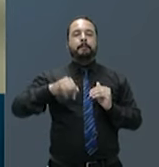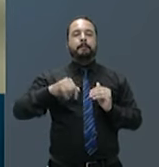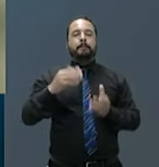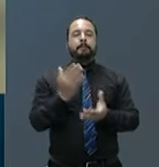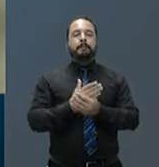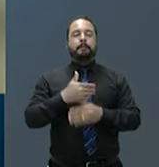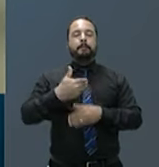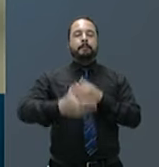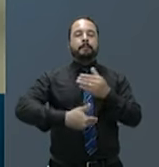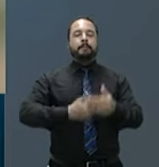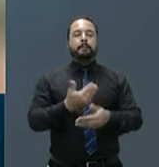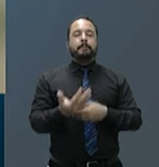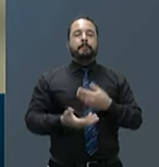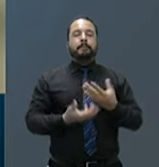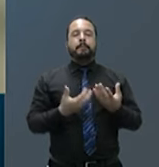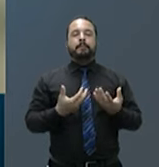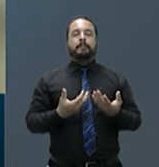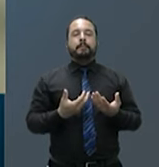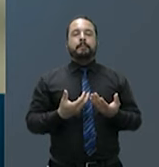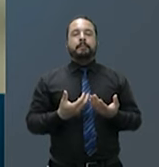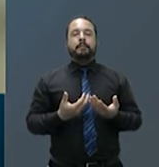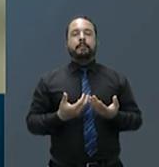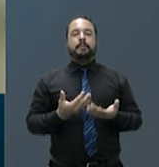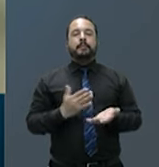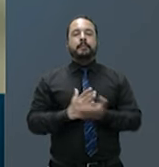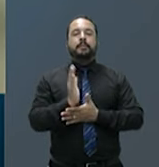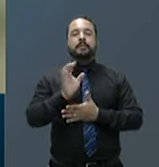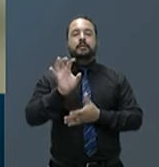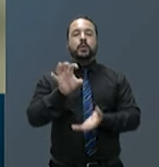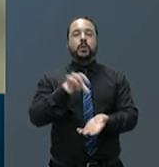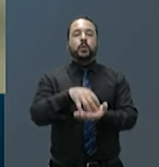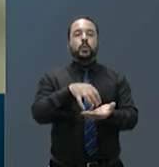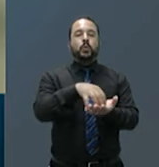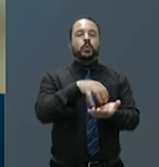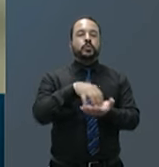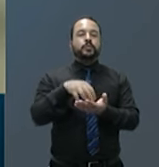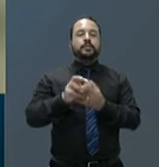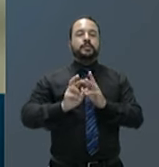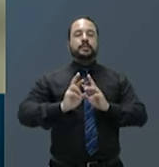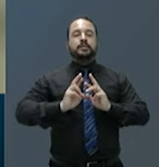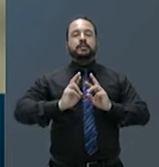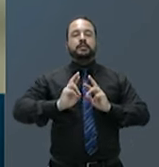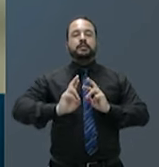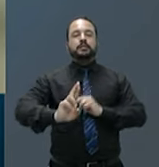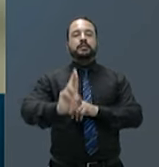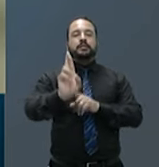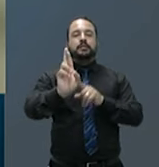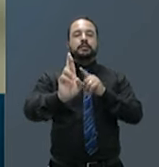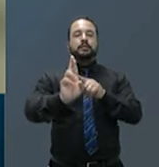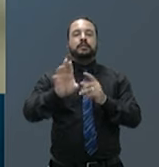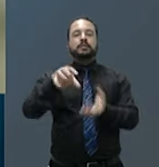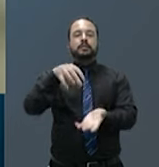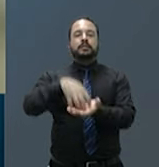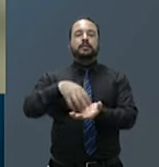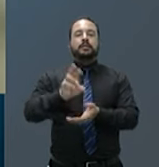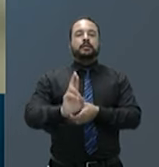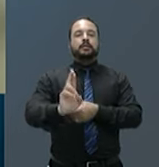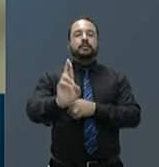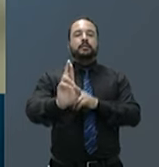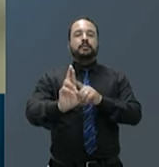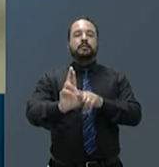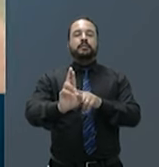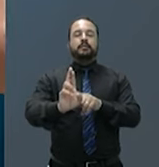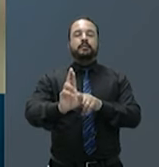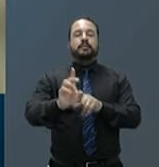o órgão responsável, o órgão que tem a propriedade